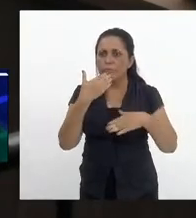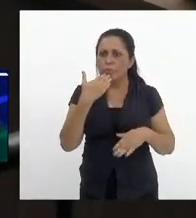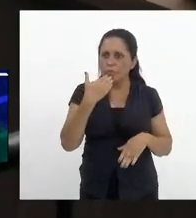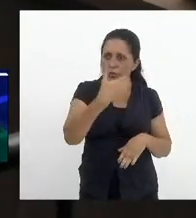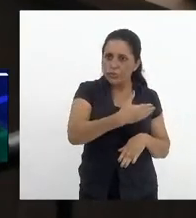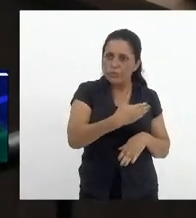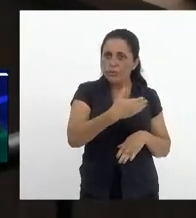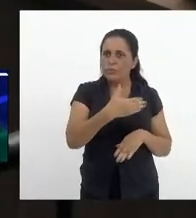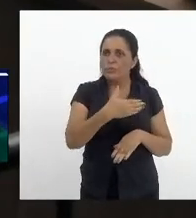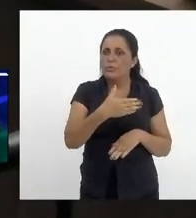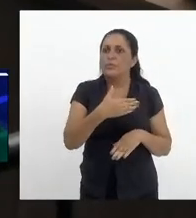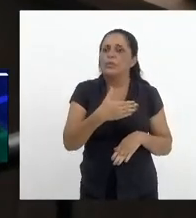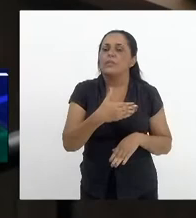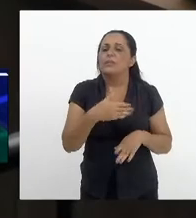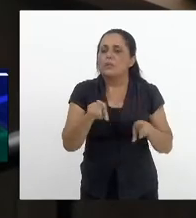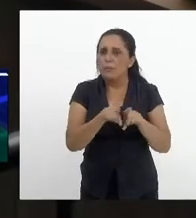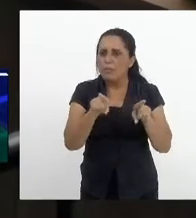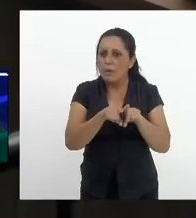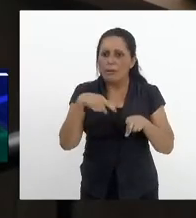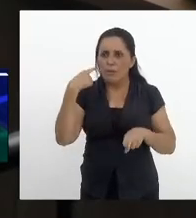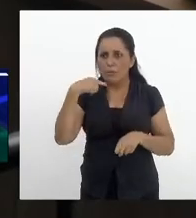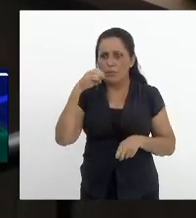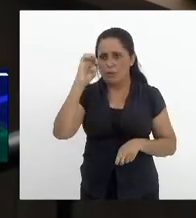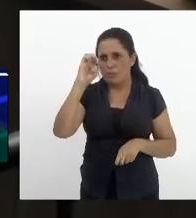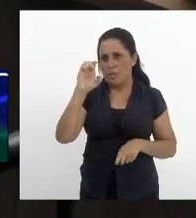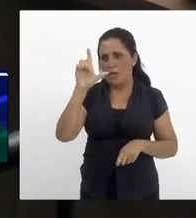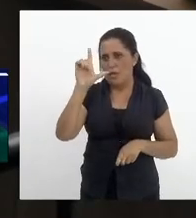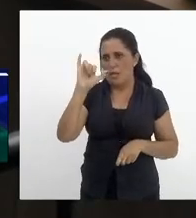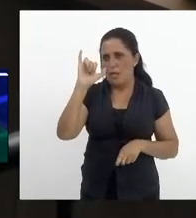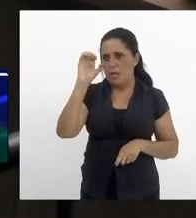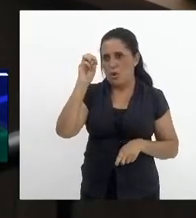também o deputado Eliomar Coelho,